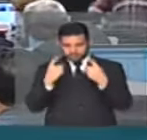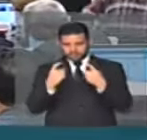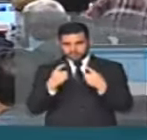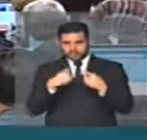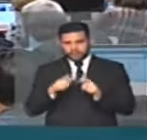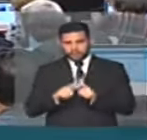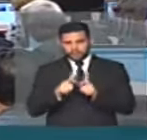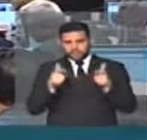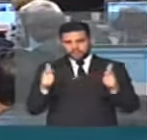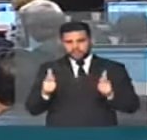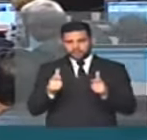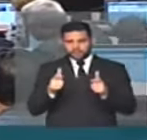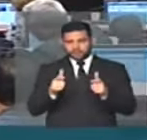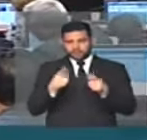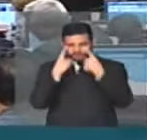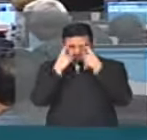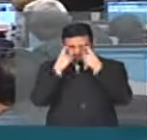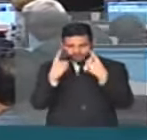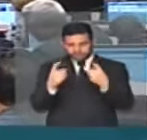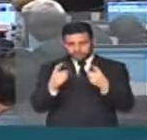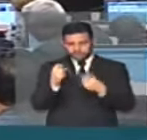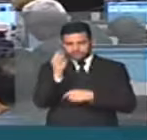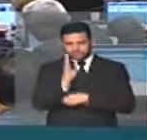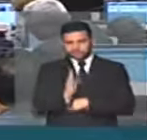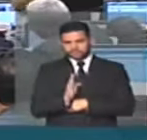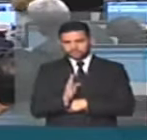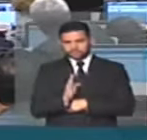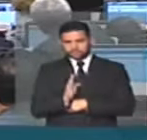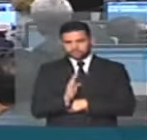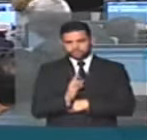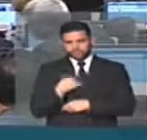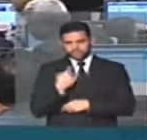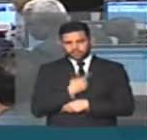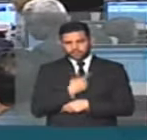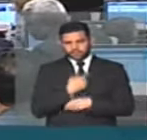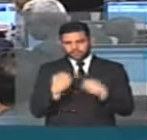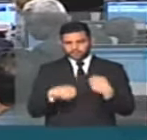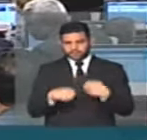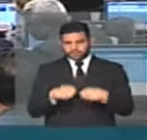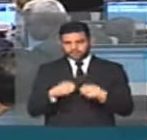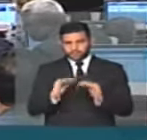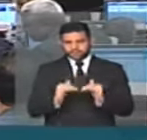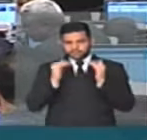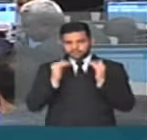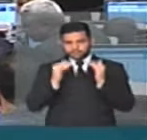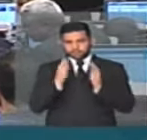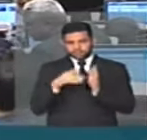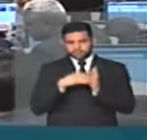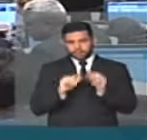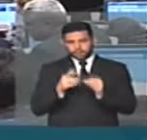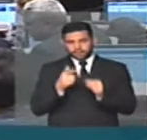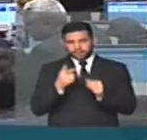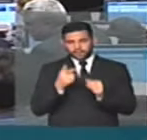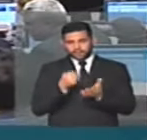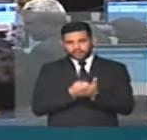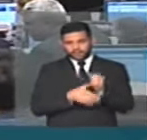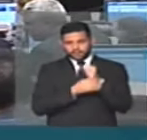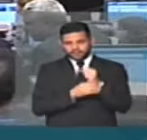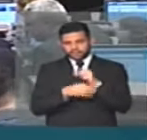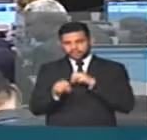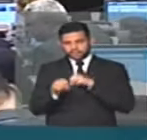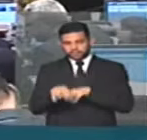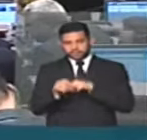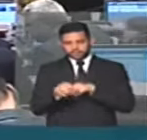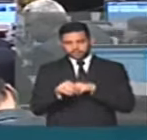violência, aumentar os indicadores de violência no Brasil. O que nós precisamos, acima de tudo, é garantir